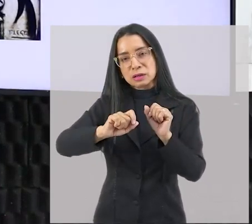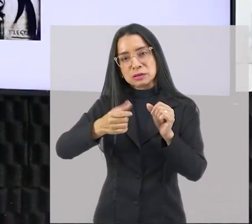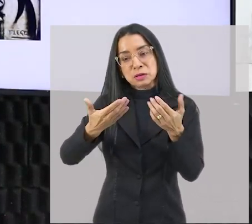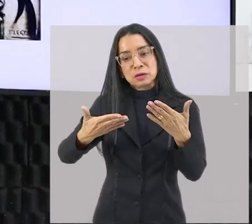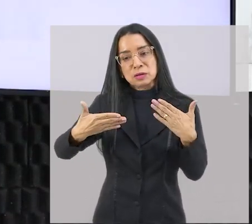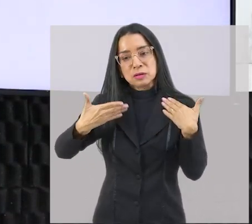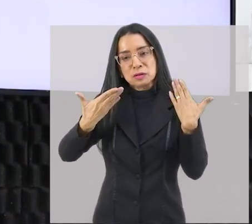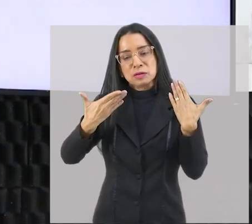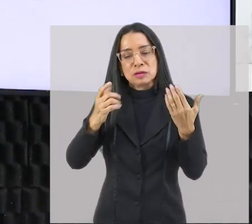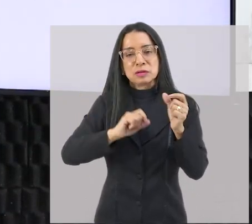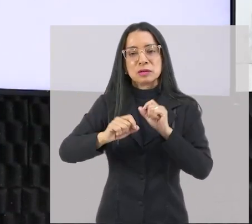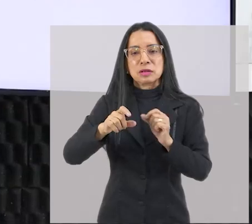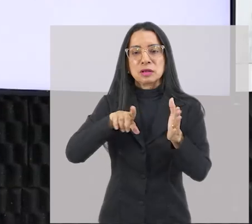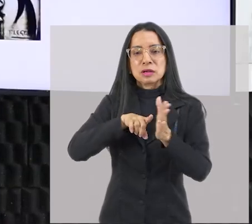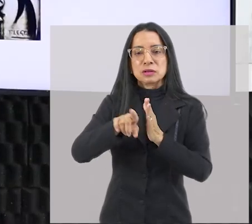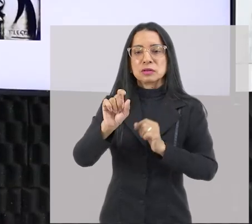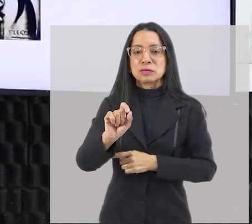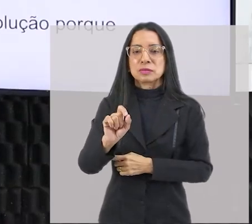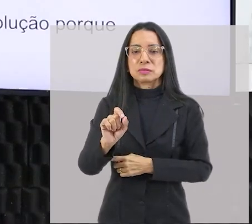a questão é...